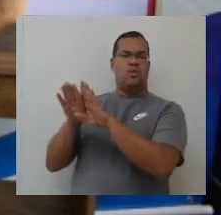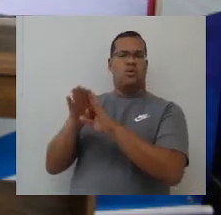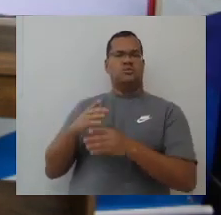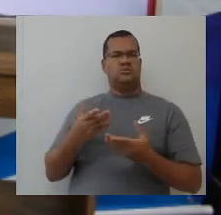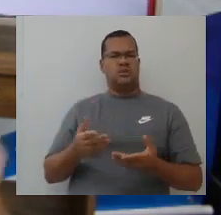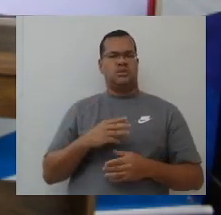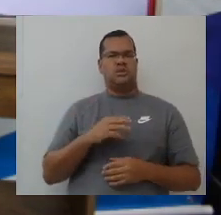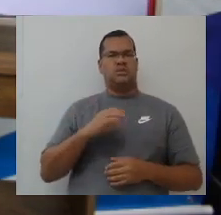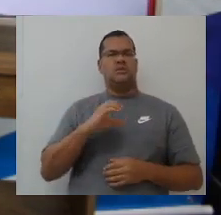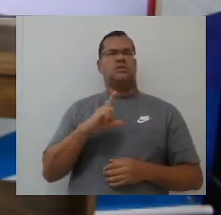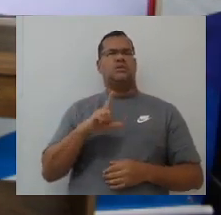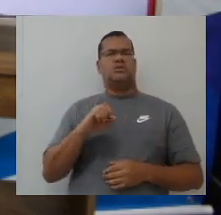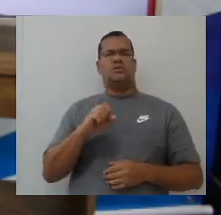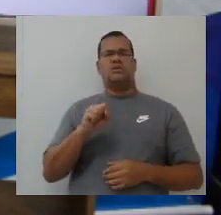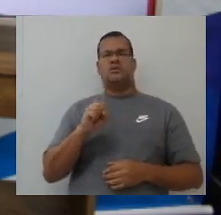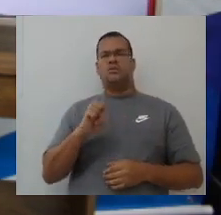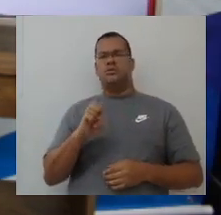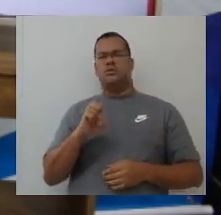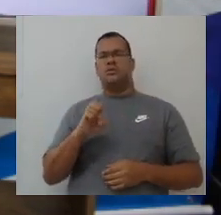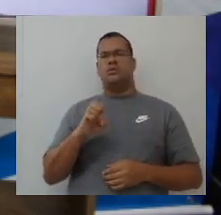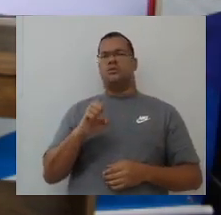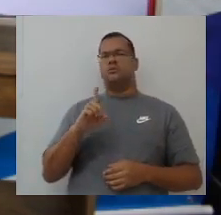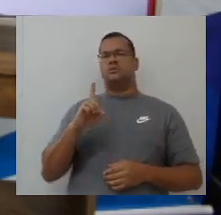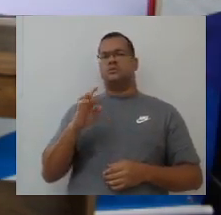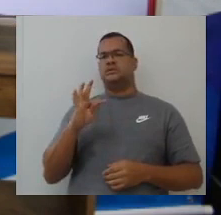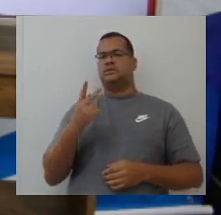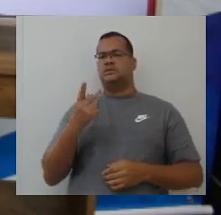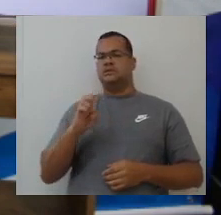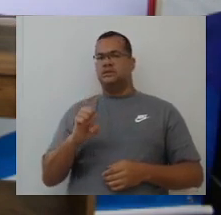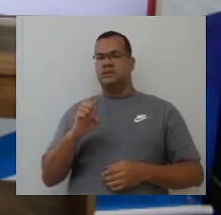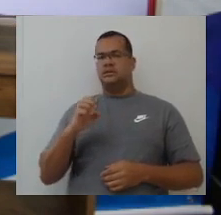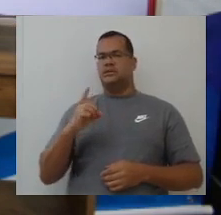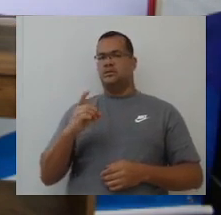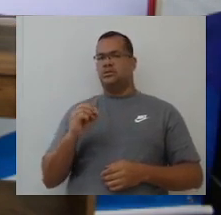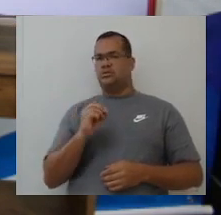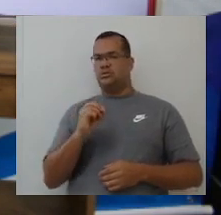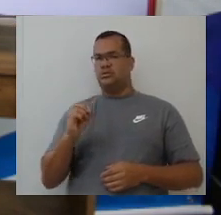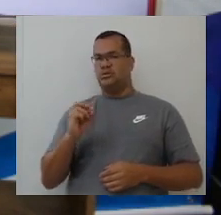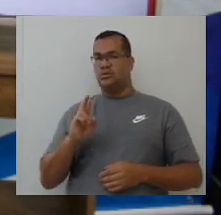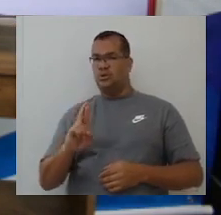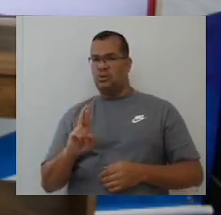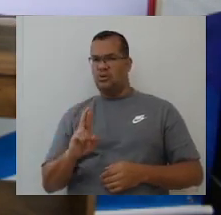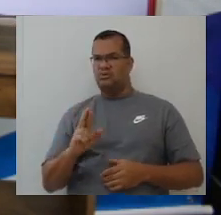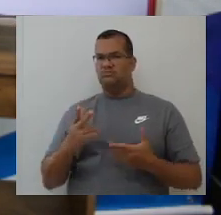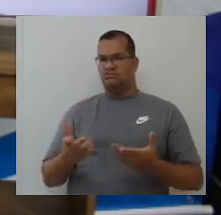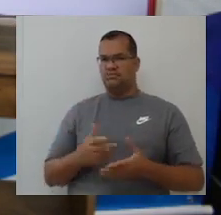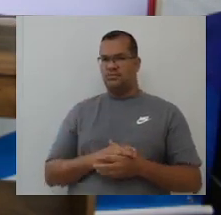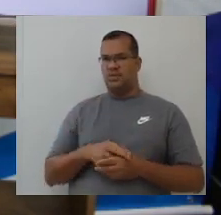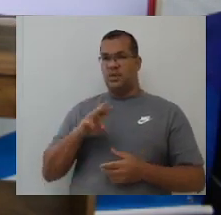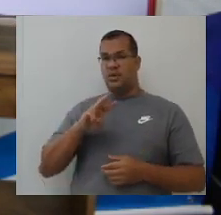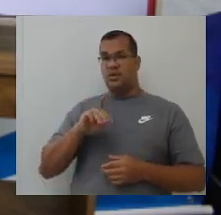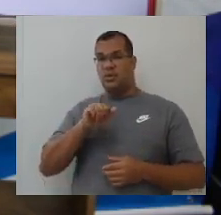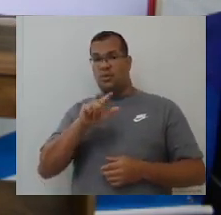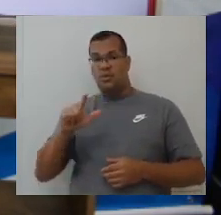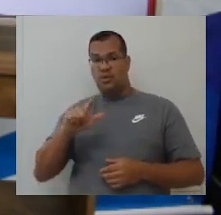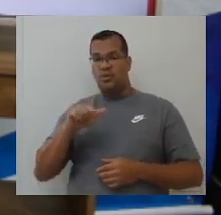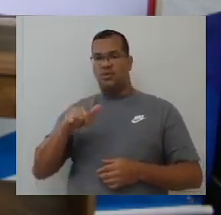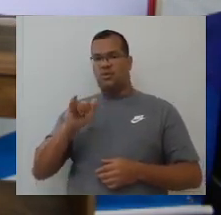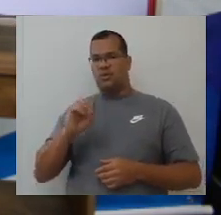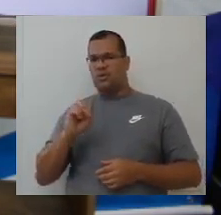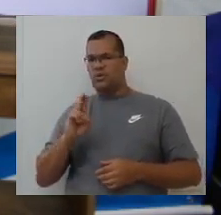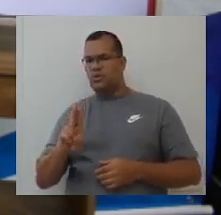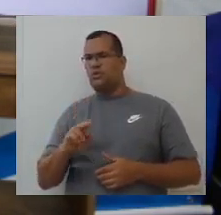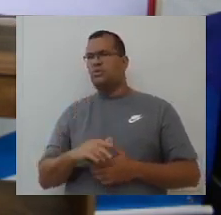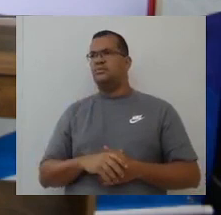you? Close the door. Will you? Comandos, ações, sempre dessa forma. Continuando. Imperativo com let's. O que seria